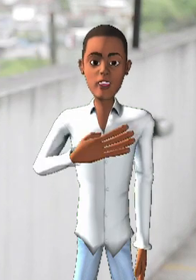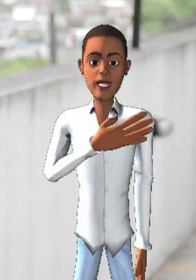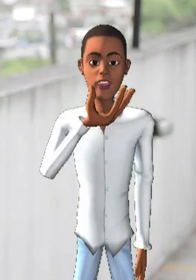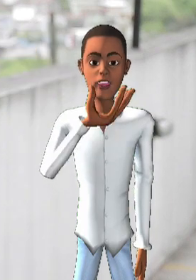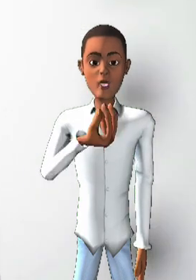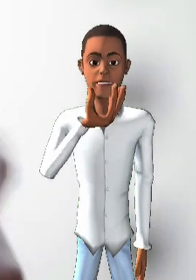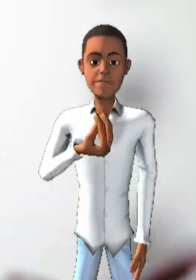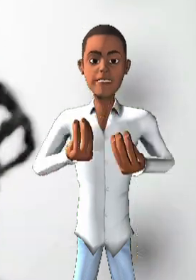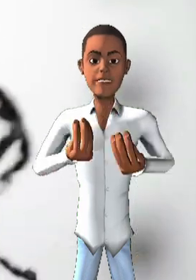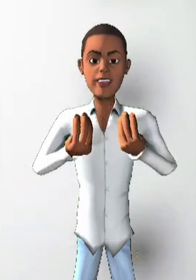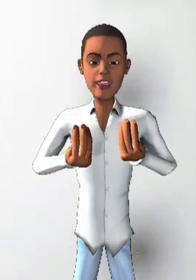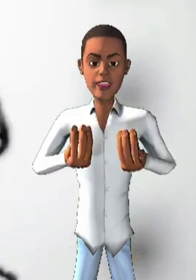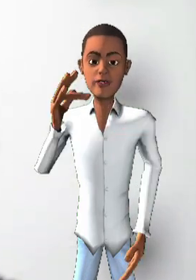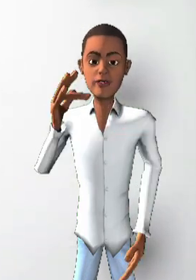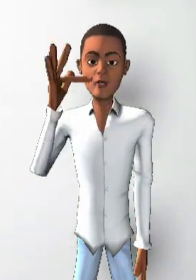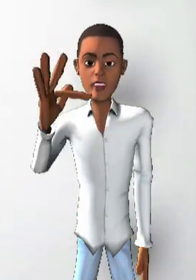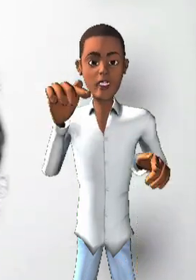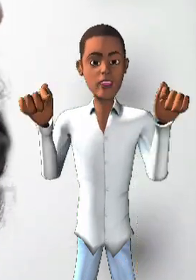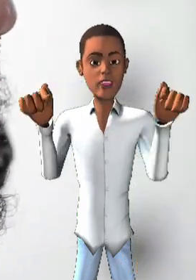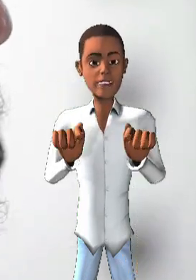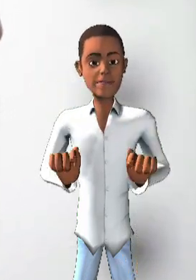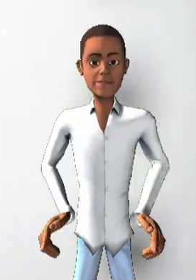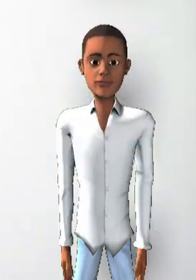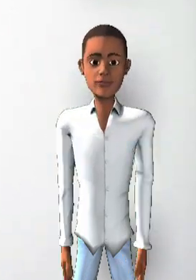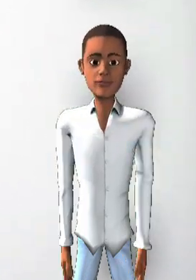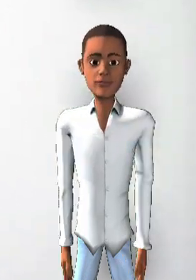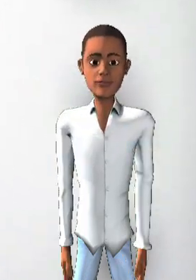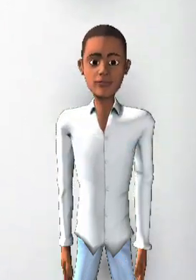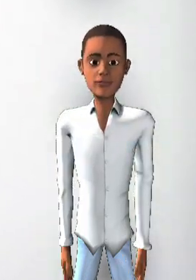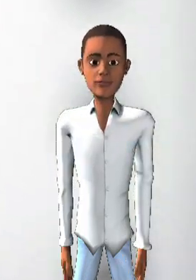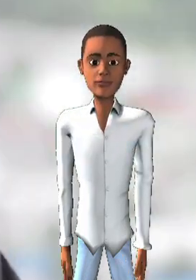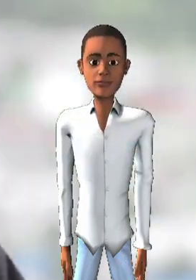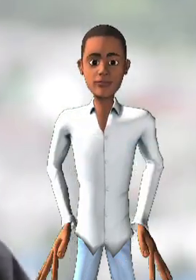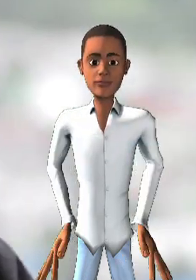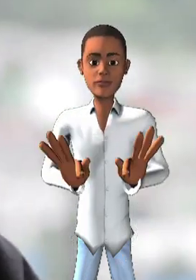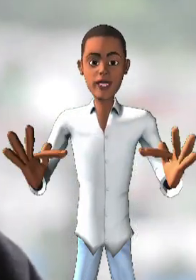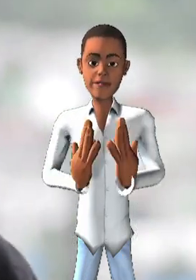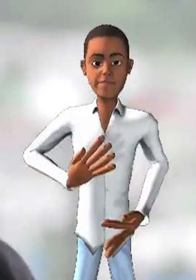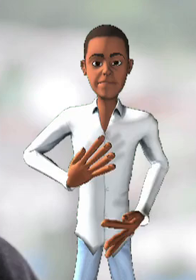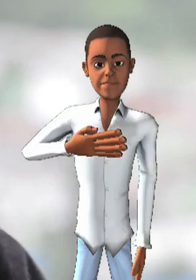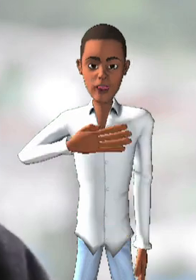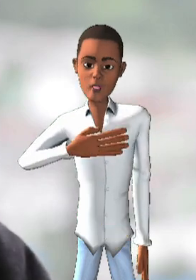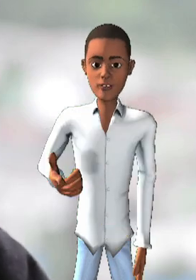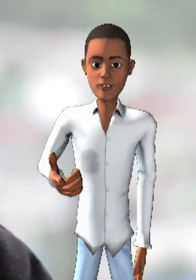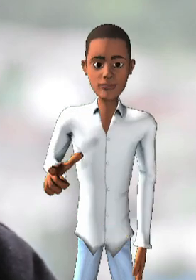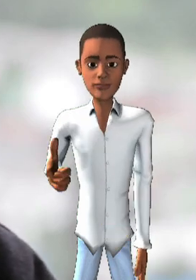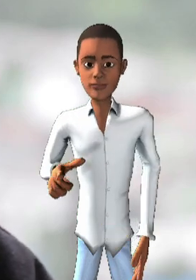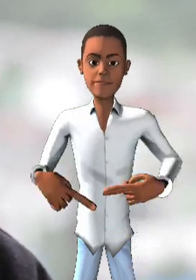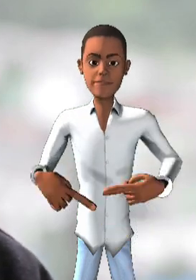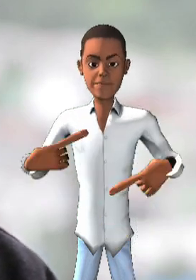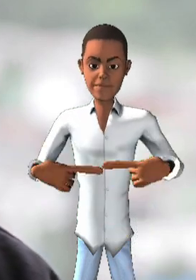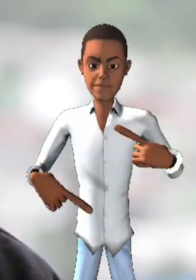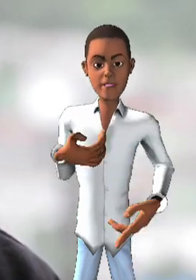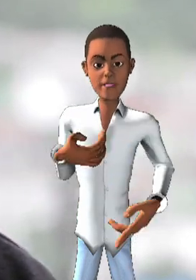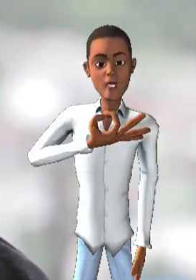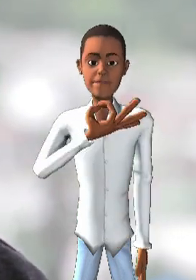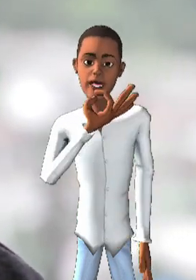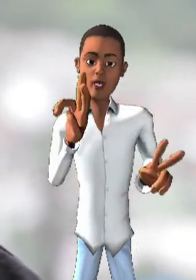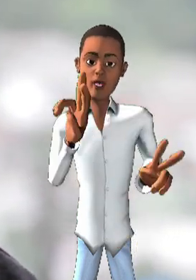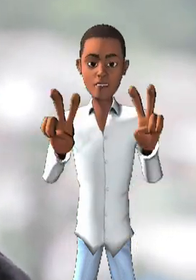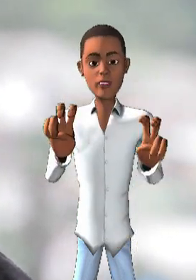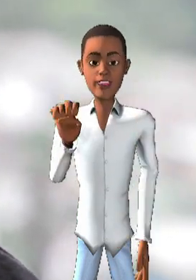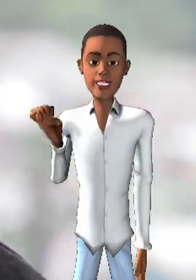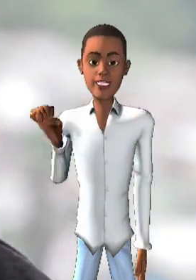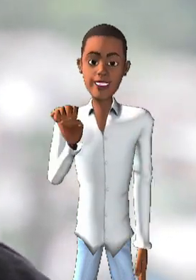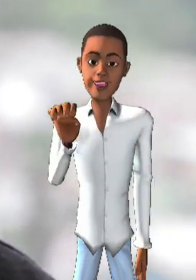cara, mas eu gosto de menino, como que isso vai acontecer? Agora, na minha casa, não existia nenhum